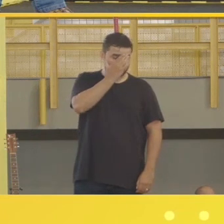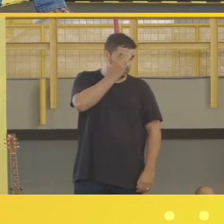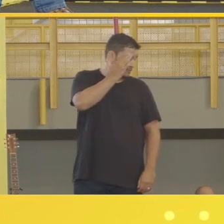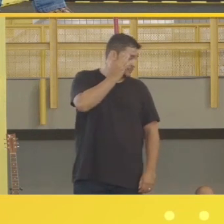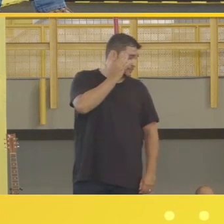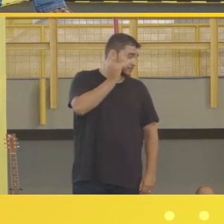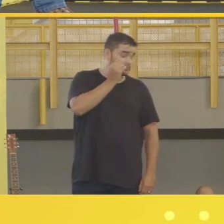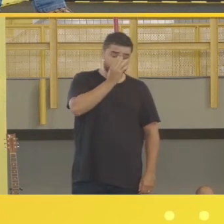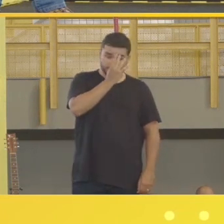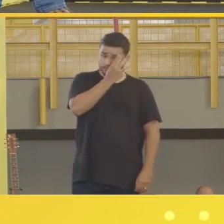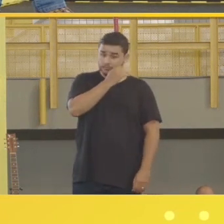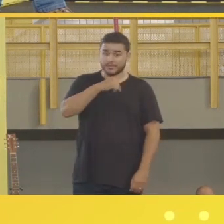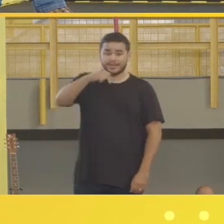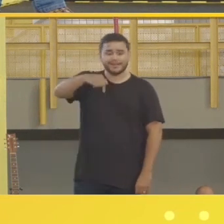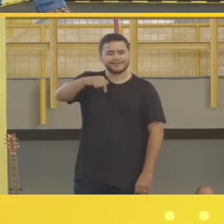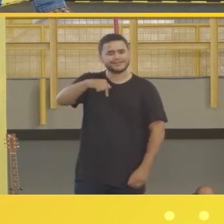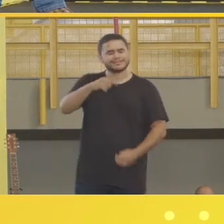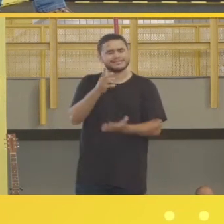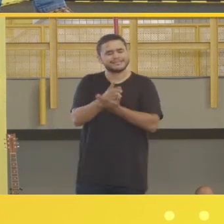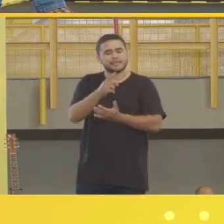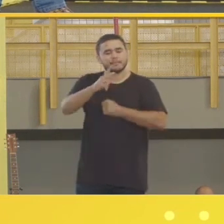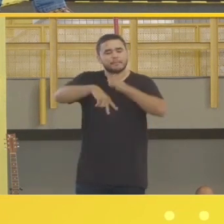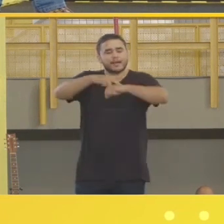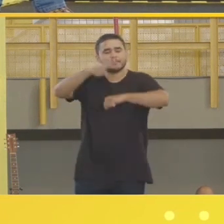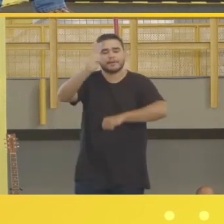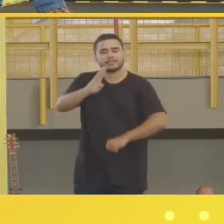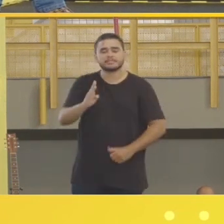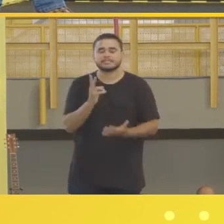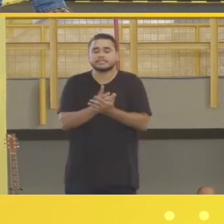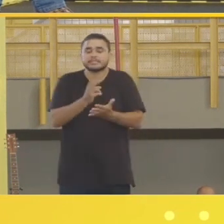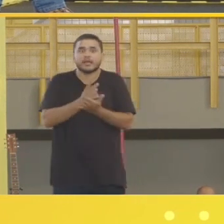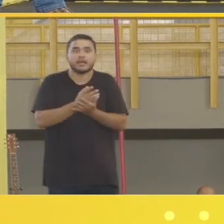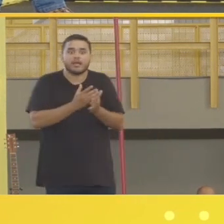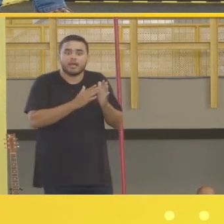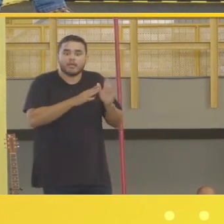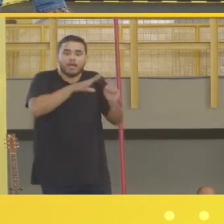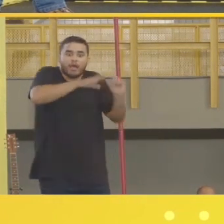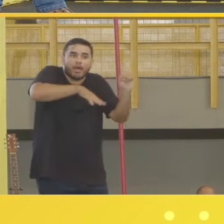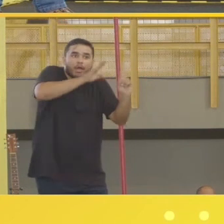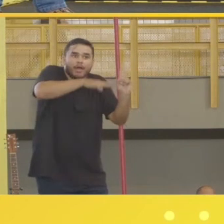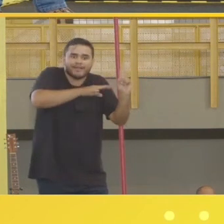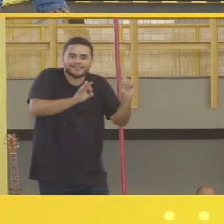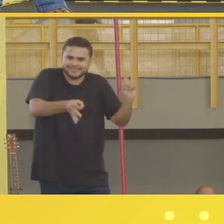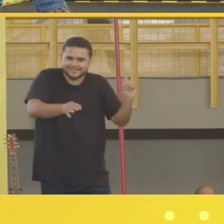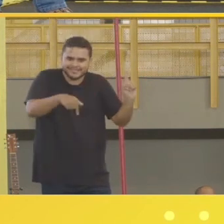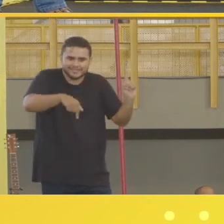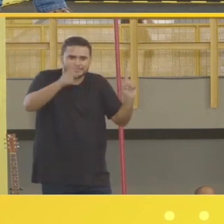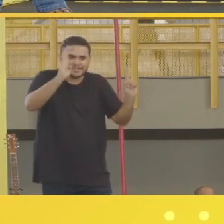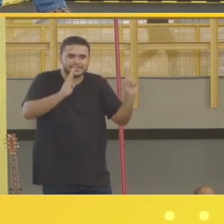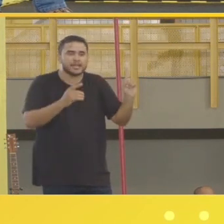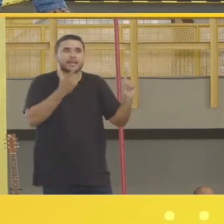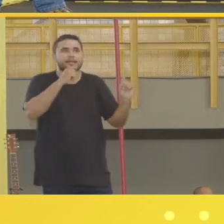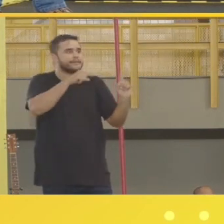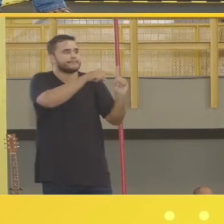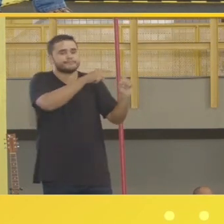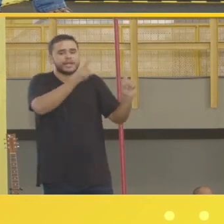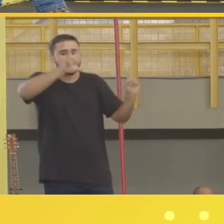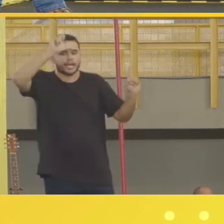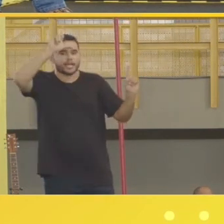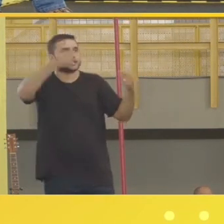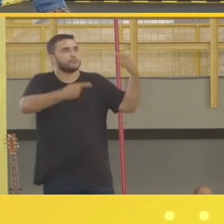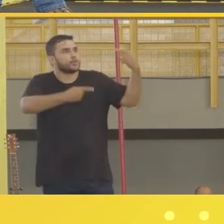É ou não é verdade? Demais. A todo momento a gente fica fabricando heróis que aparecem